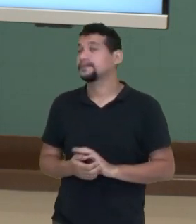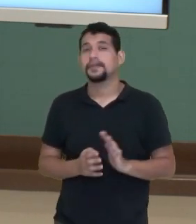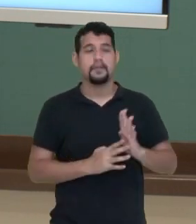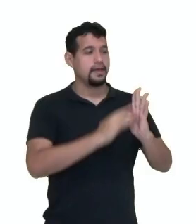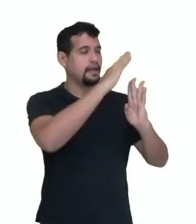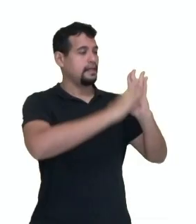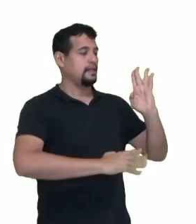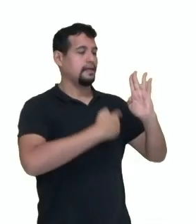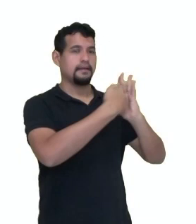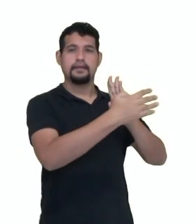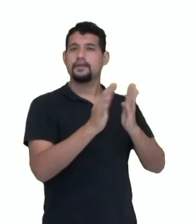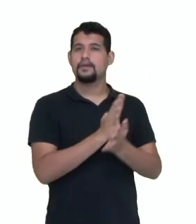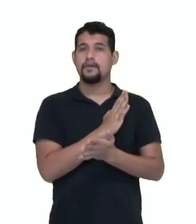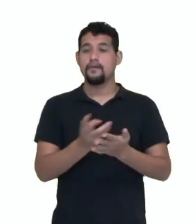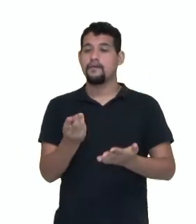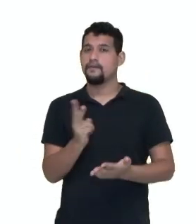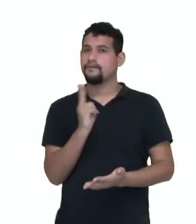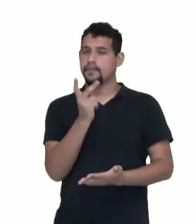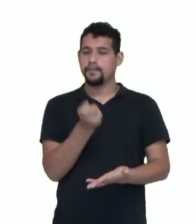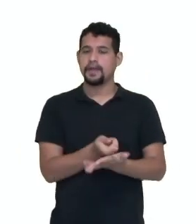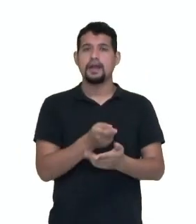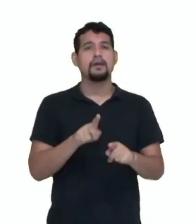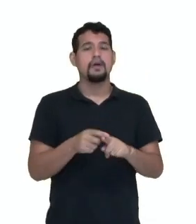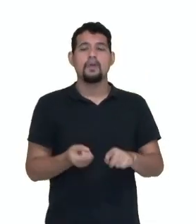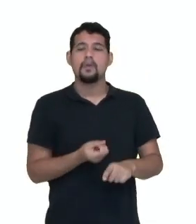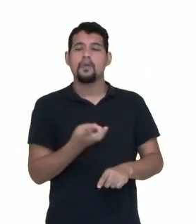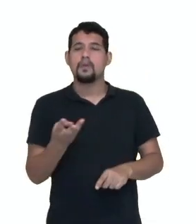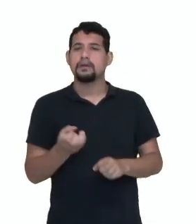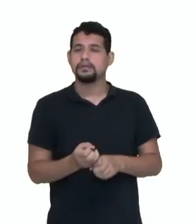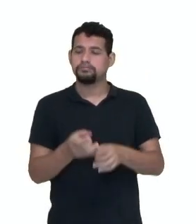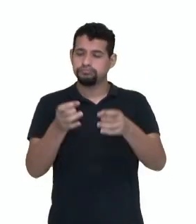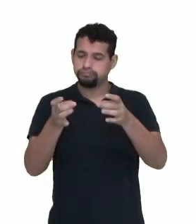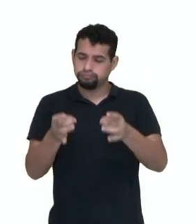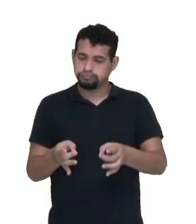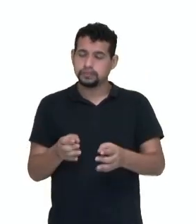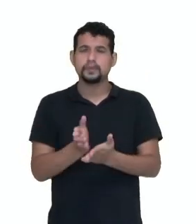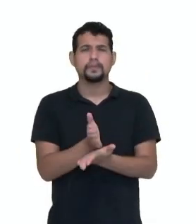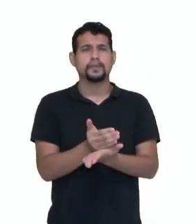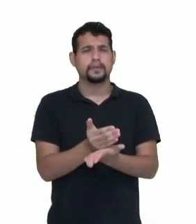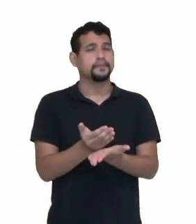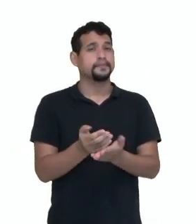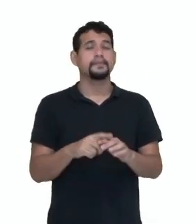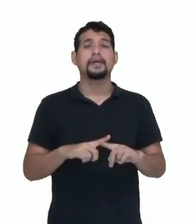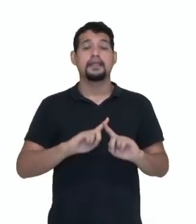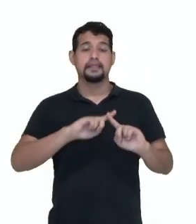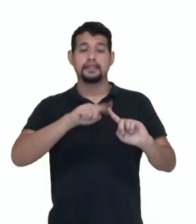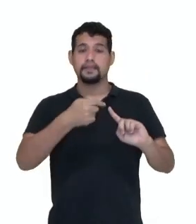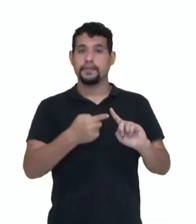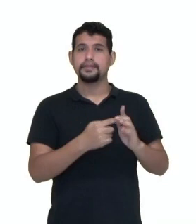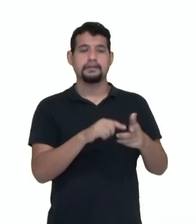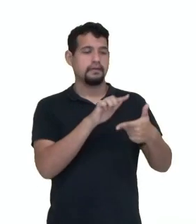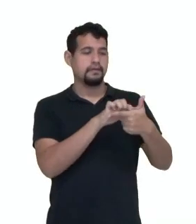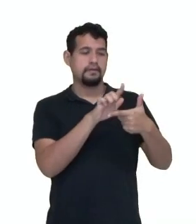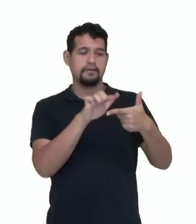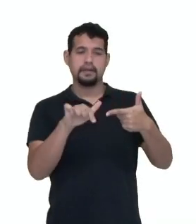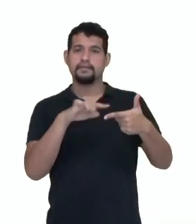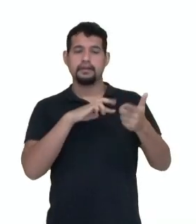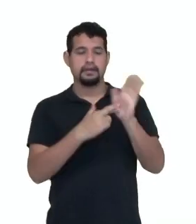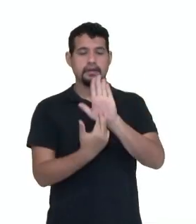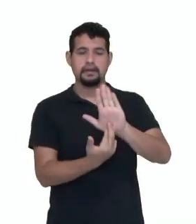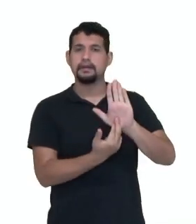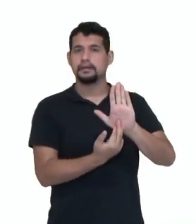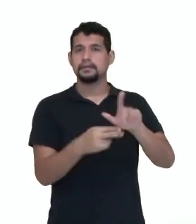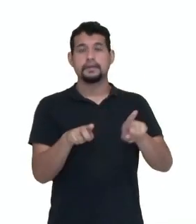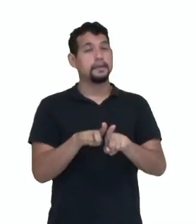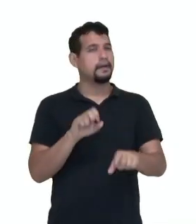alguns valores pagos por algumas quantidades específicas desse bolo. E depois no gráfico temos a representação desses pontos,